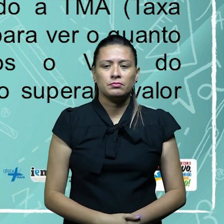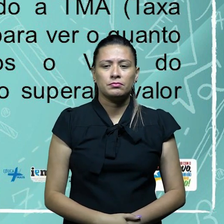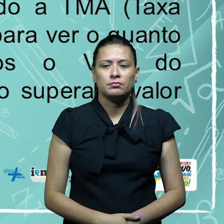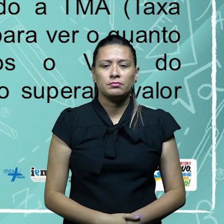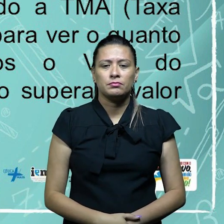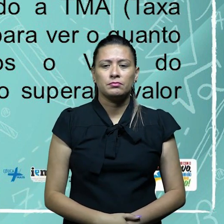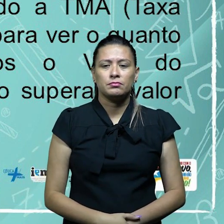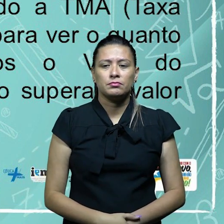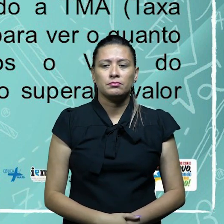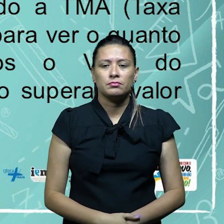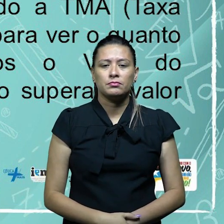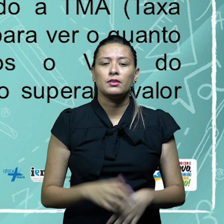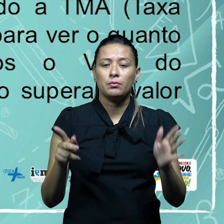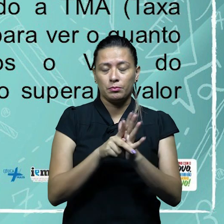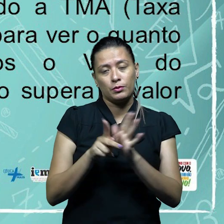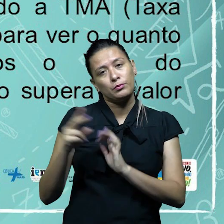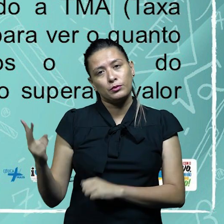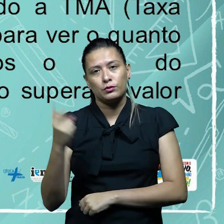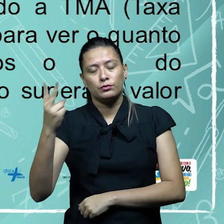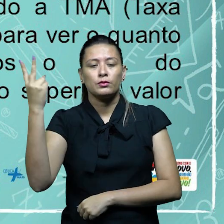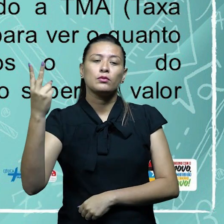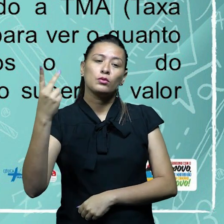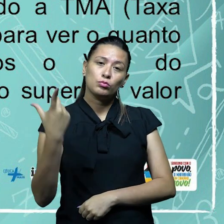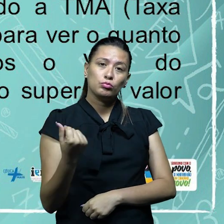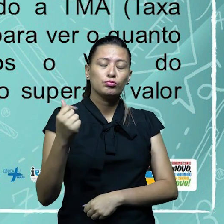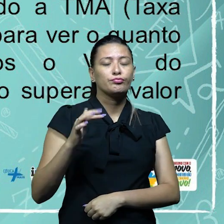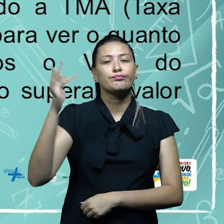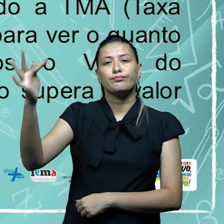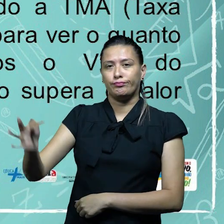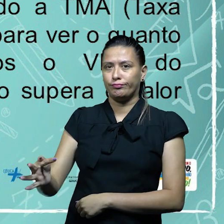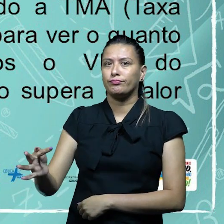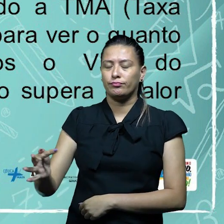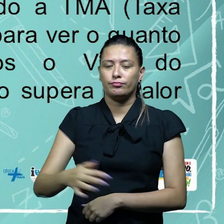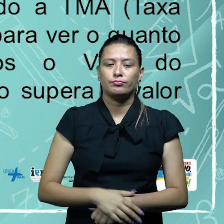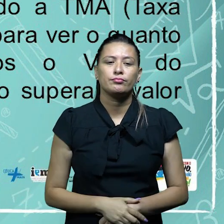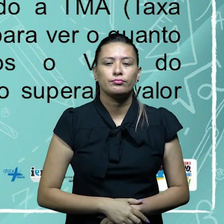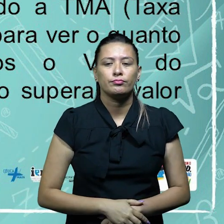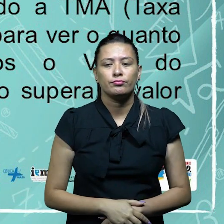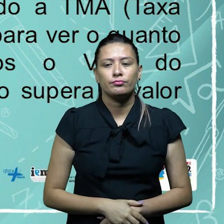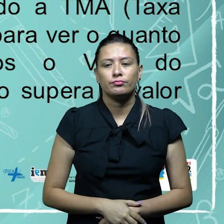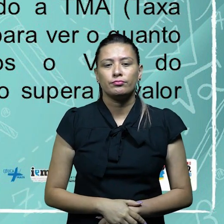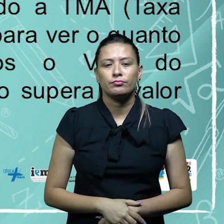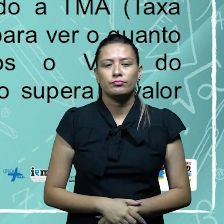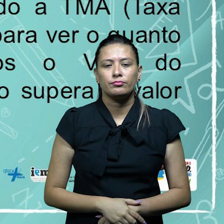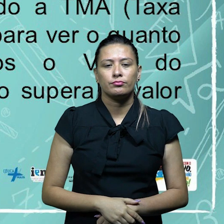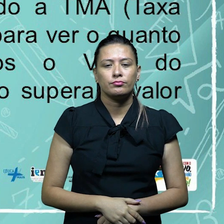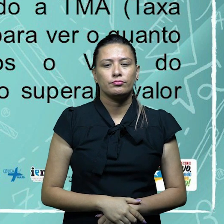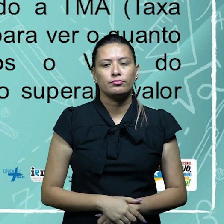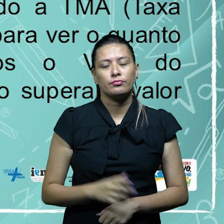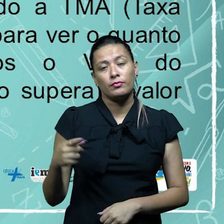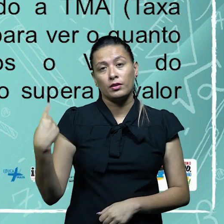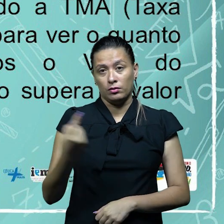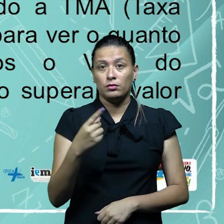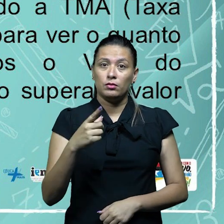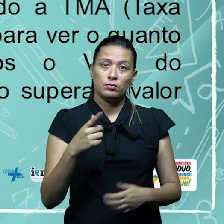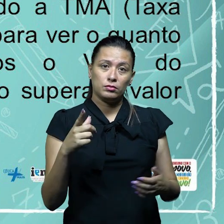de 5 anos, para ver quanto o investimento renderá. Certinho? Depois subtraímos essa VPL do investimento